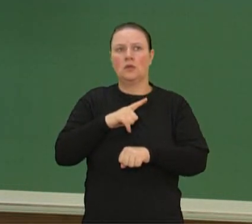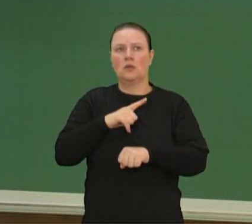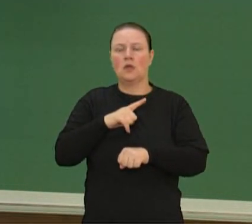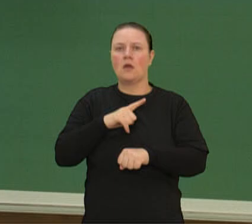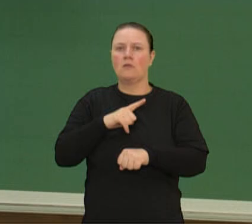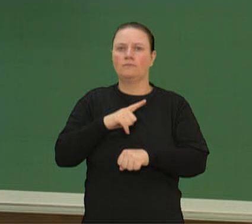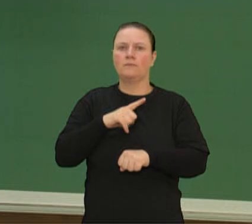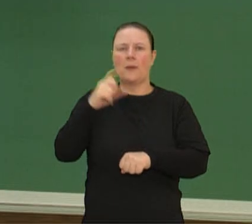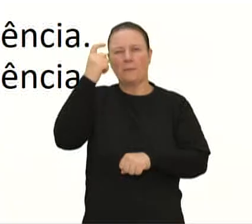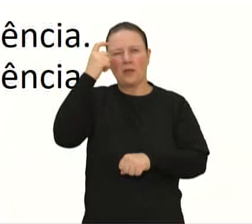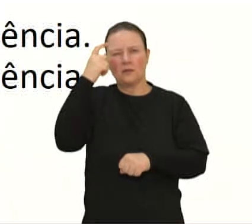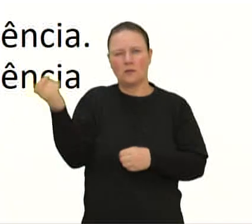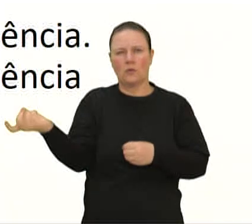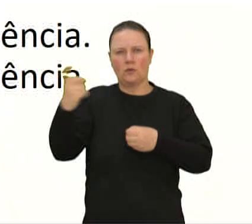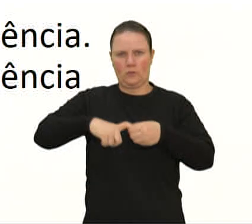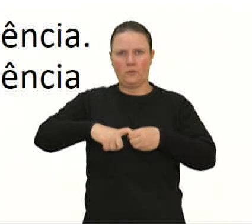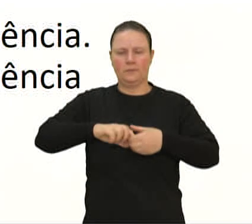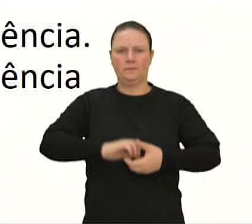e respondam.